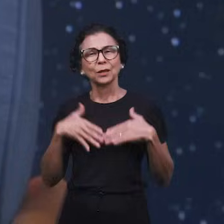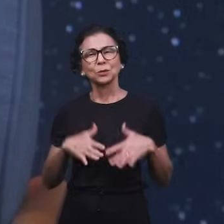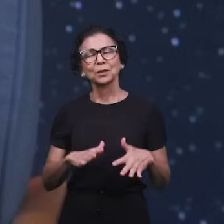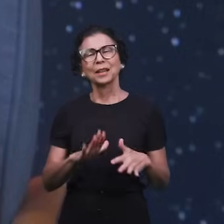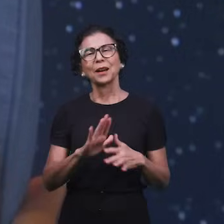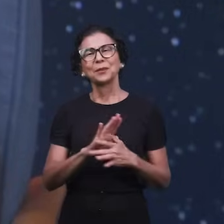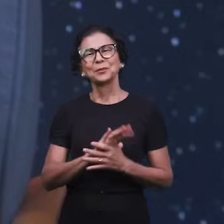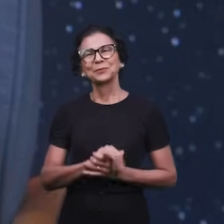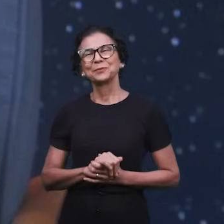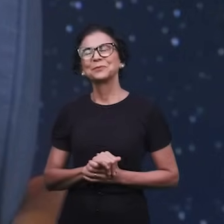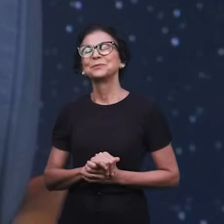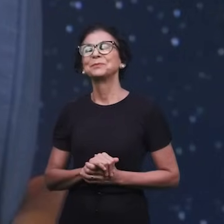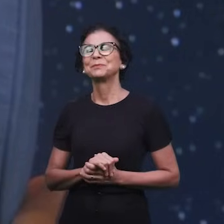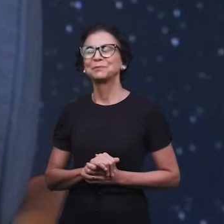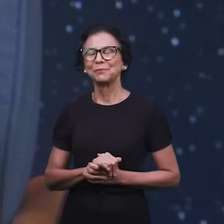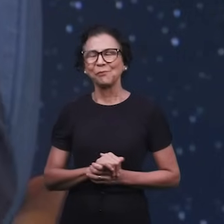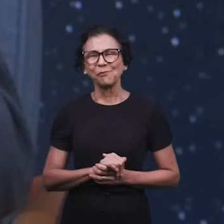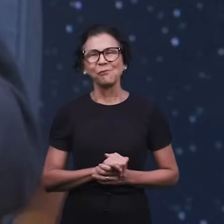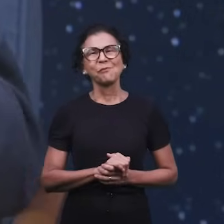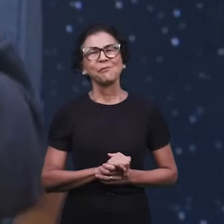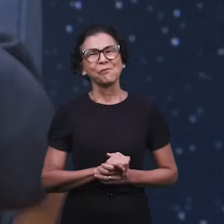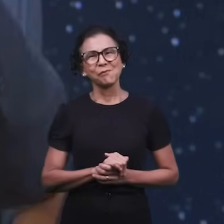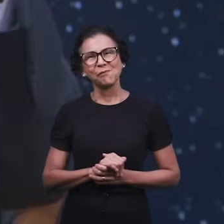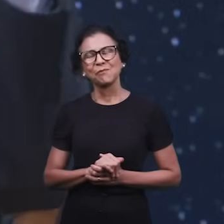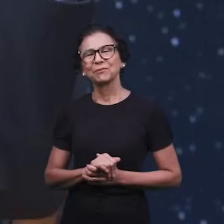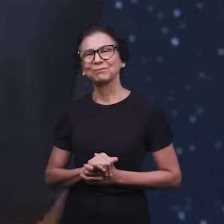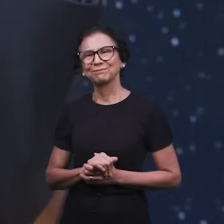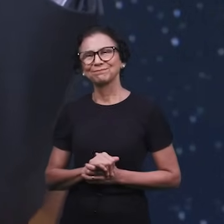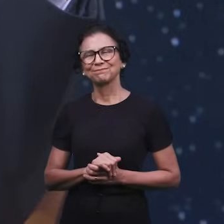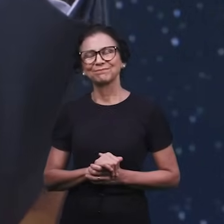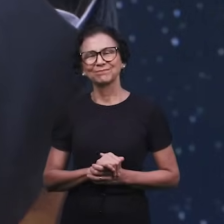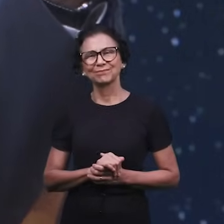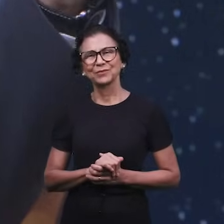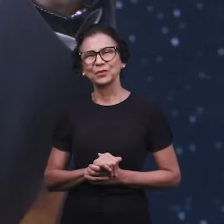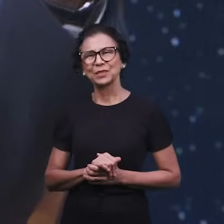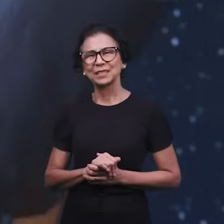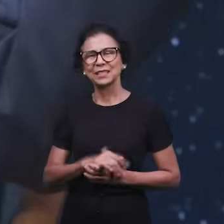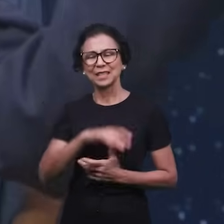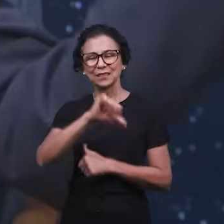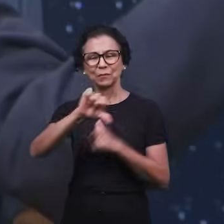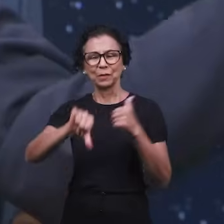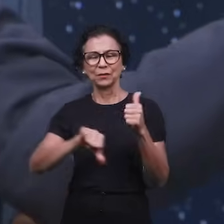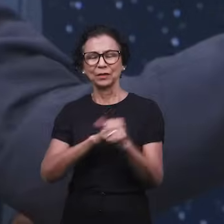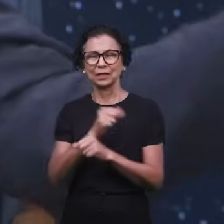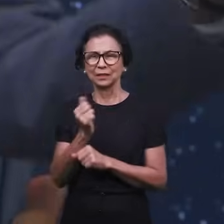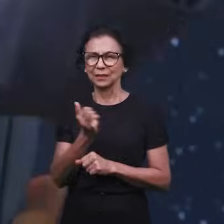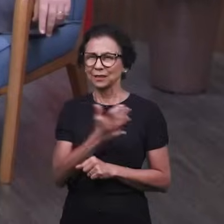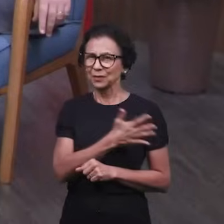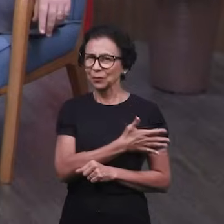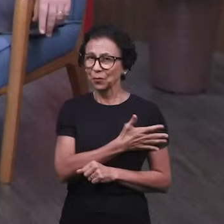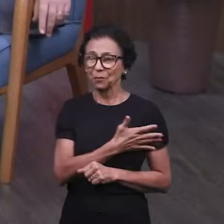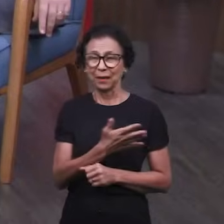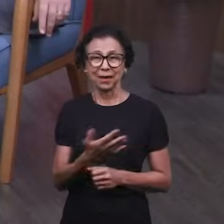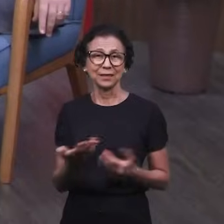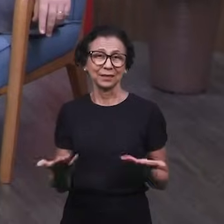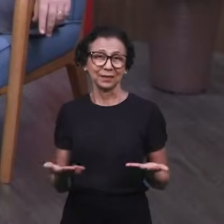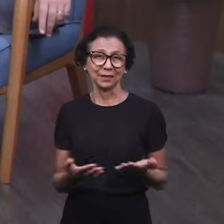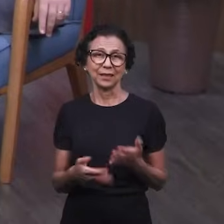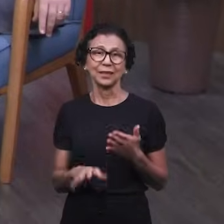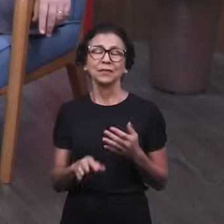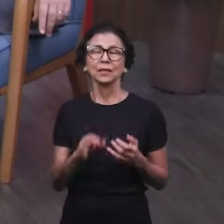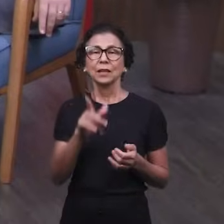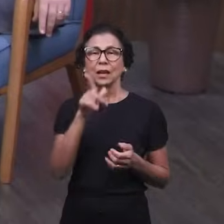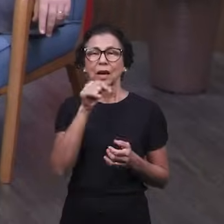Naturalmente, você vai caminhar para ser uma nova criatura, vai ser batizado nas águas em nome de